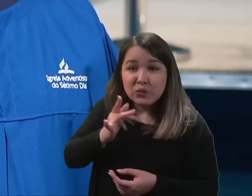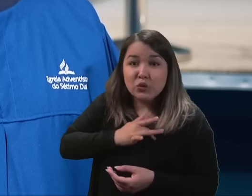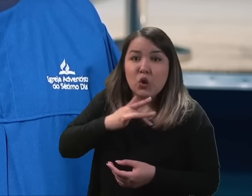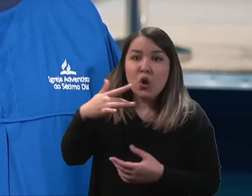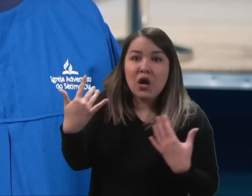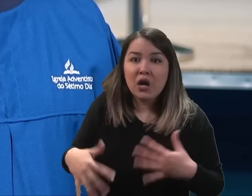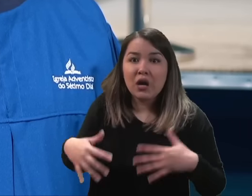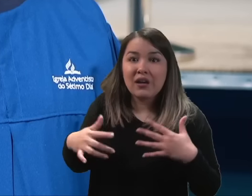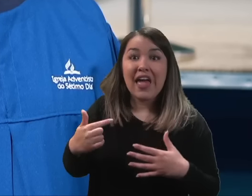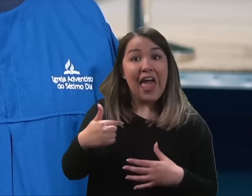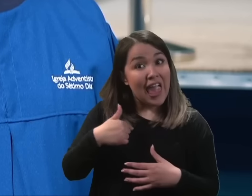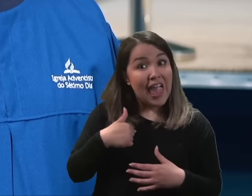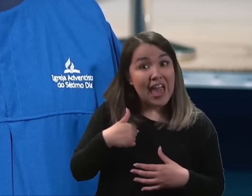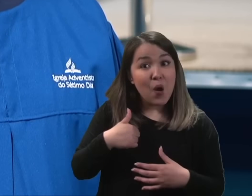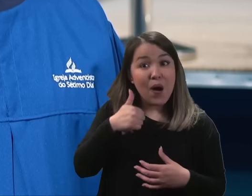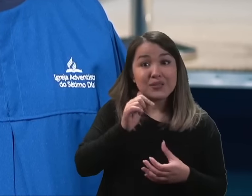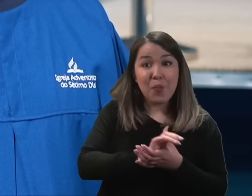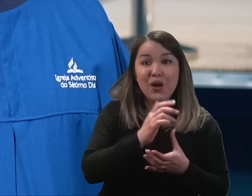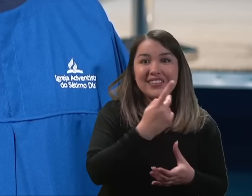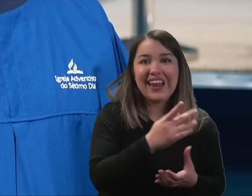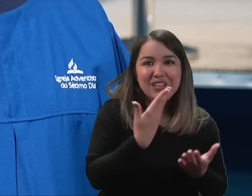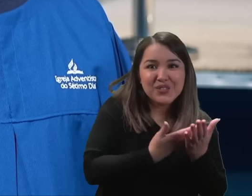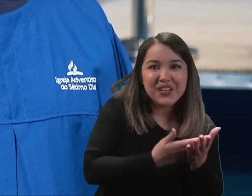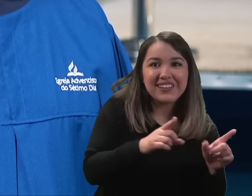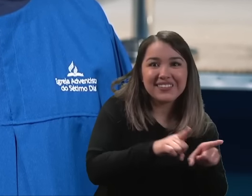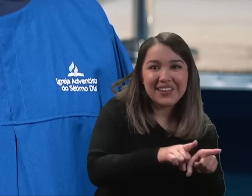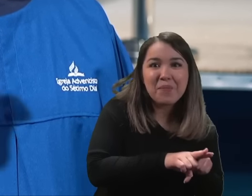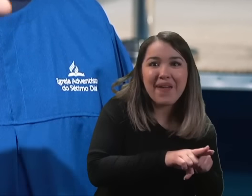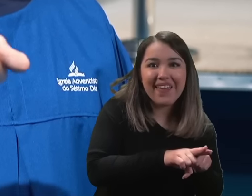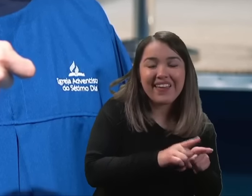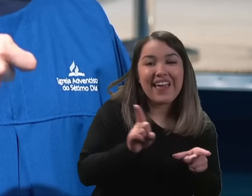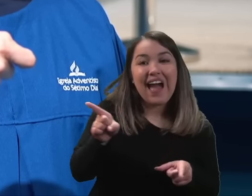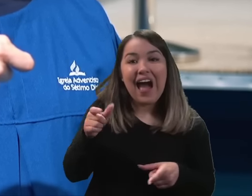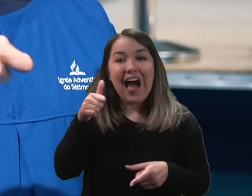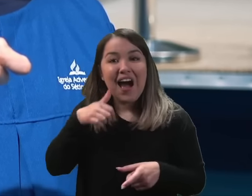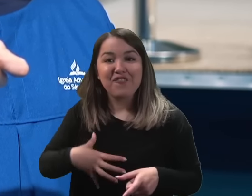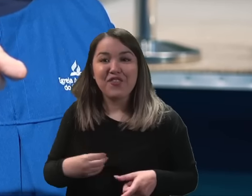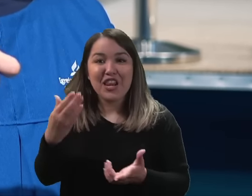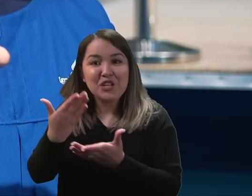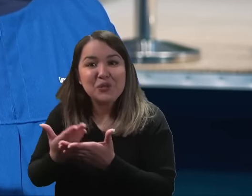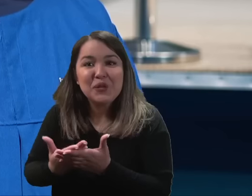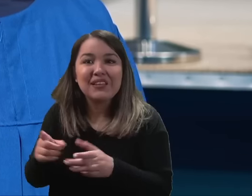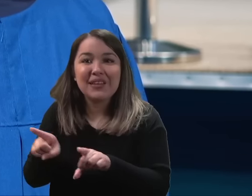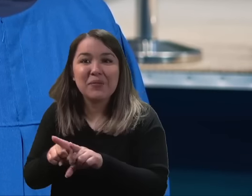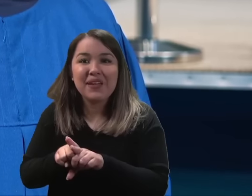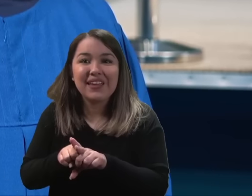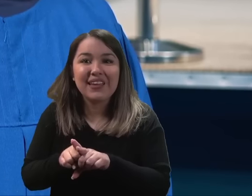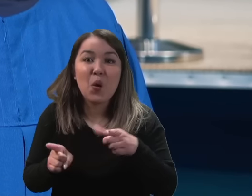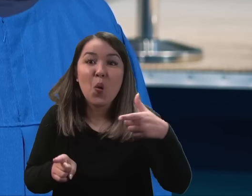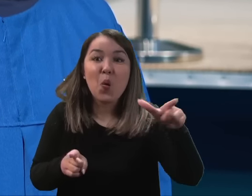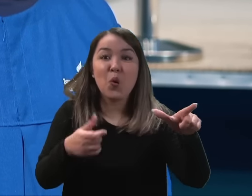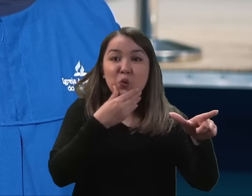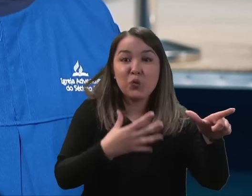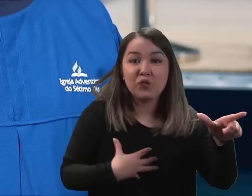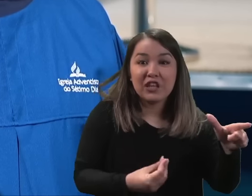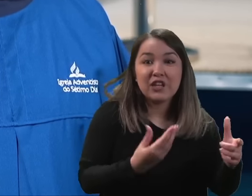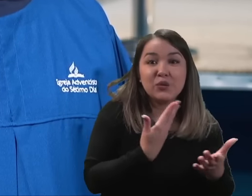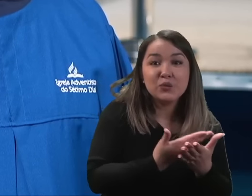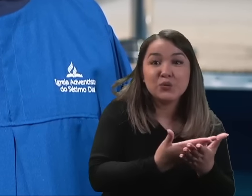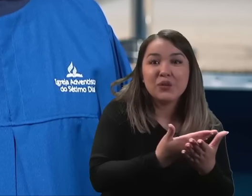estudando também eu estudava aqui o Marcos lá e a Fernanda lá e o Aquilas também nenhum